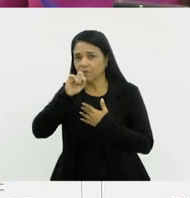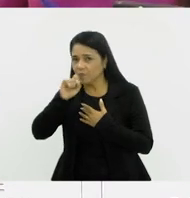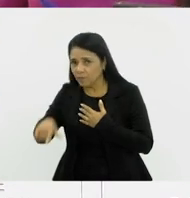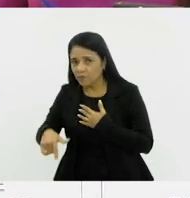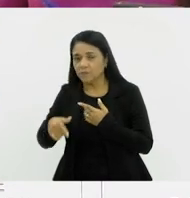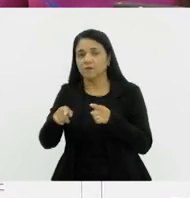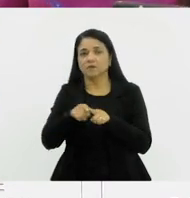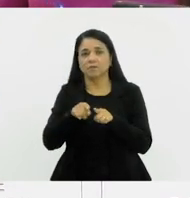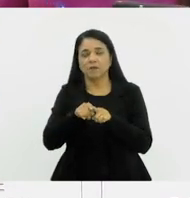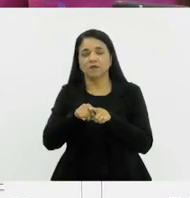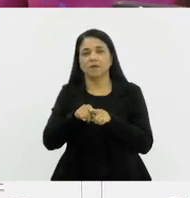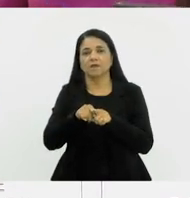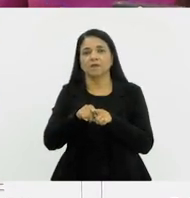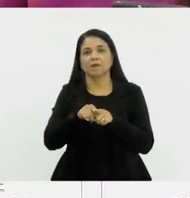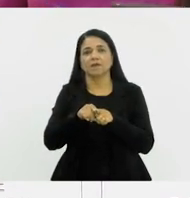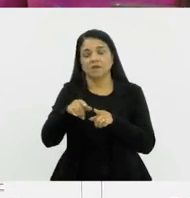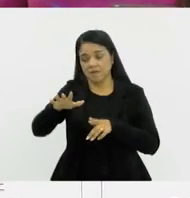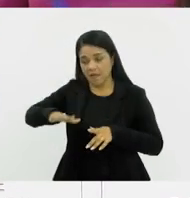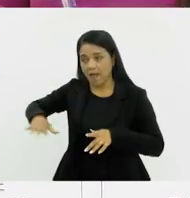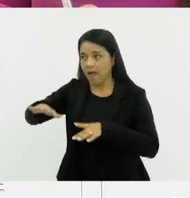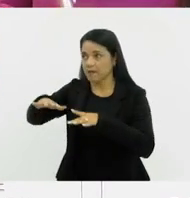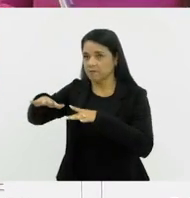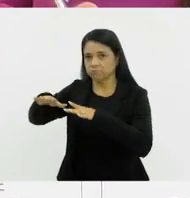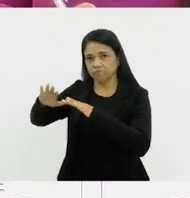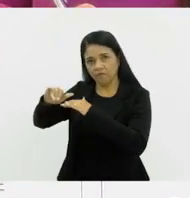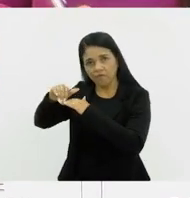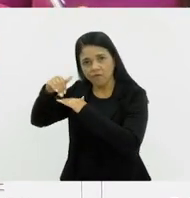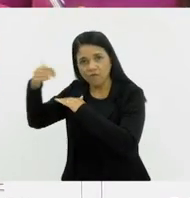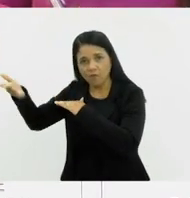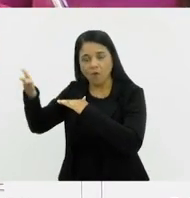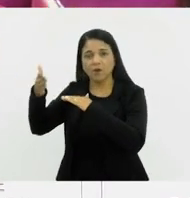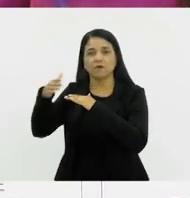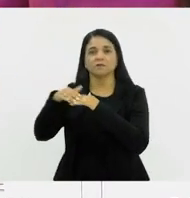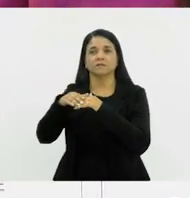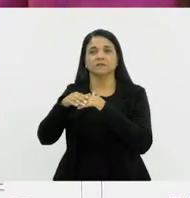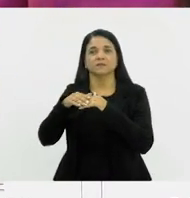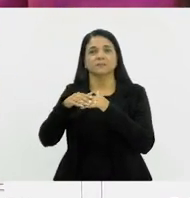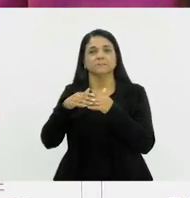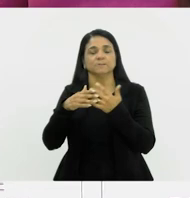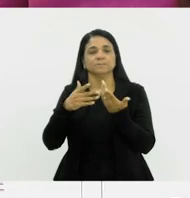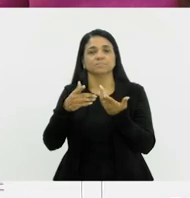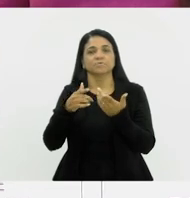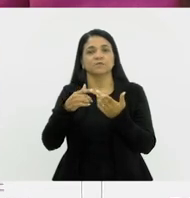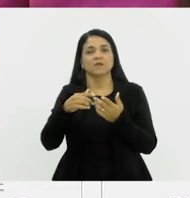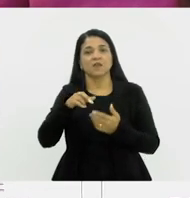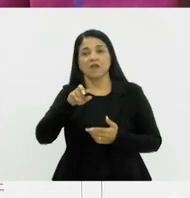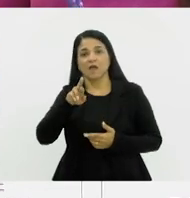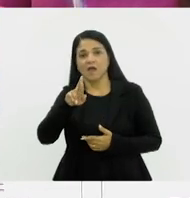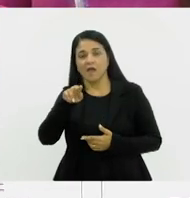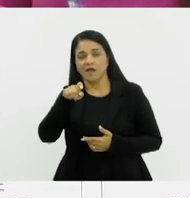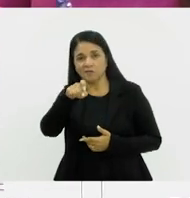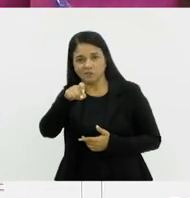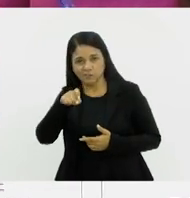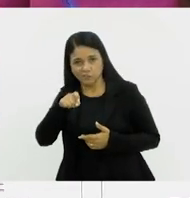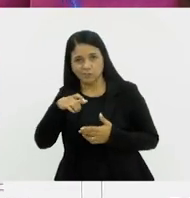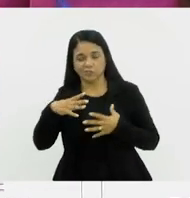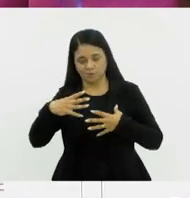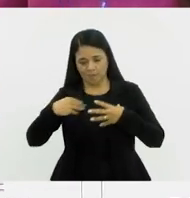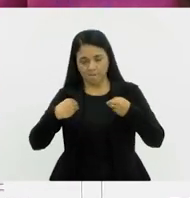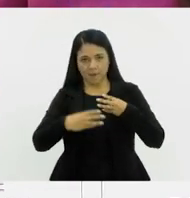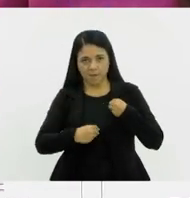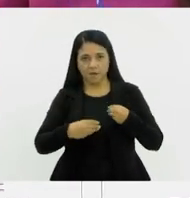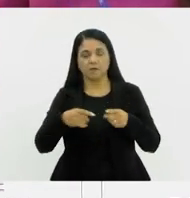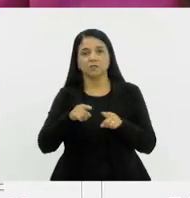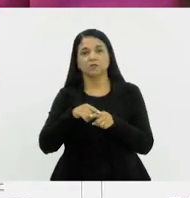pátio em área aberta. Então, a capacidade instalada é uma, radiologia fixa, uma, radiologia